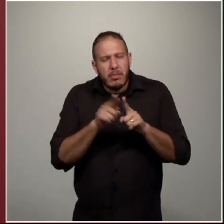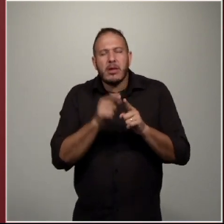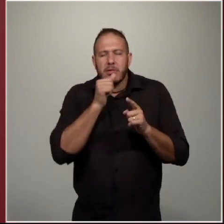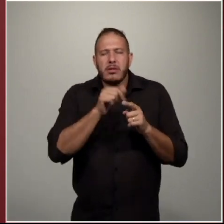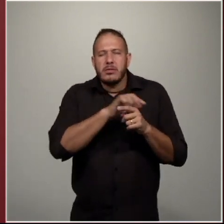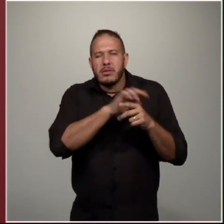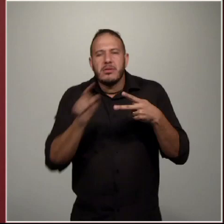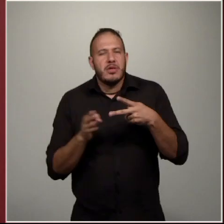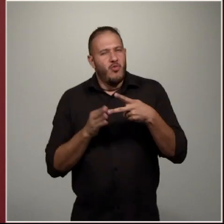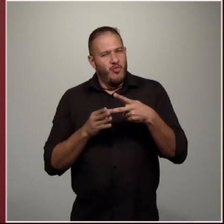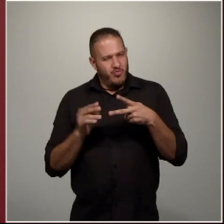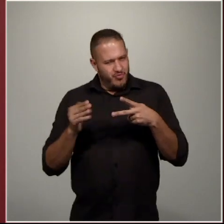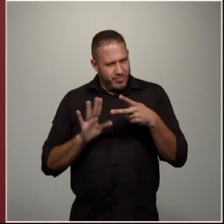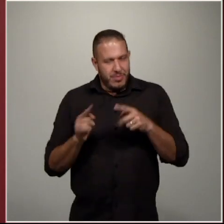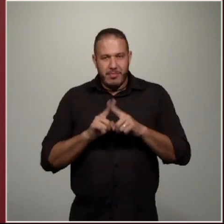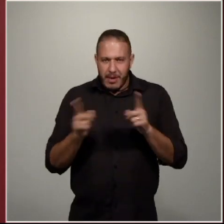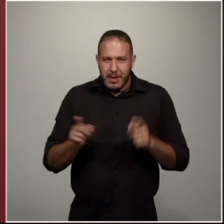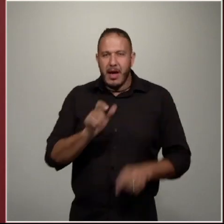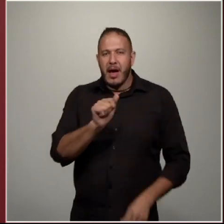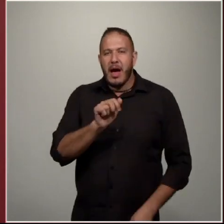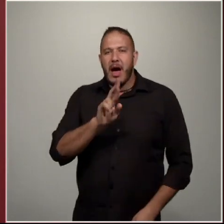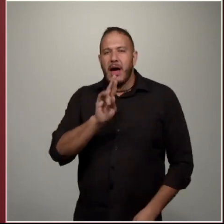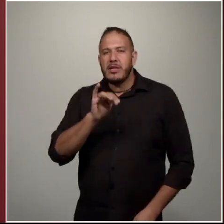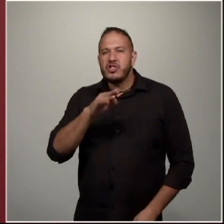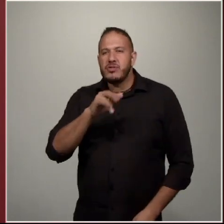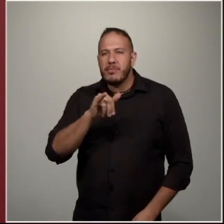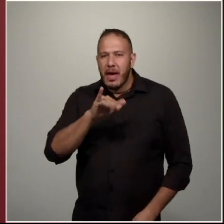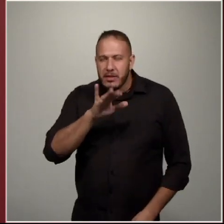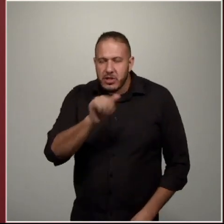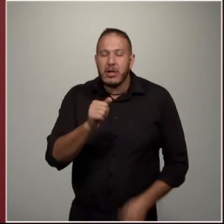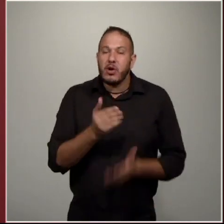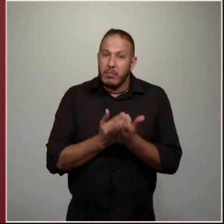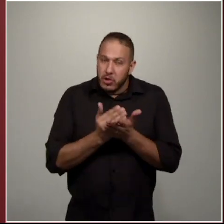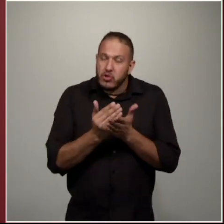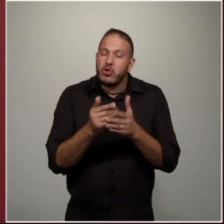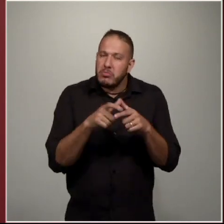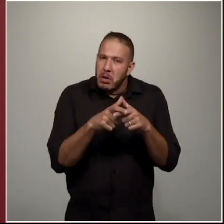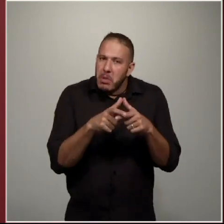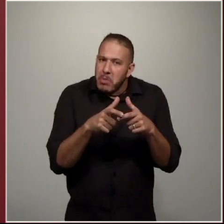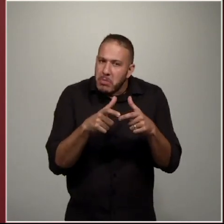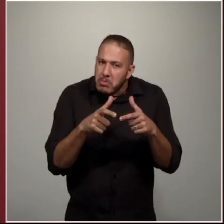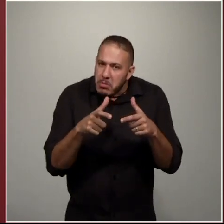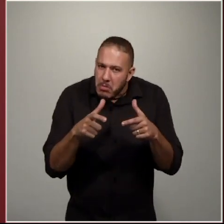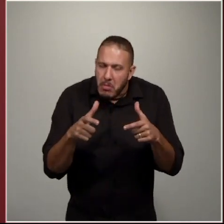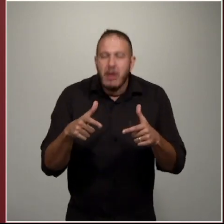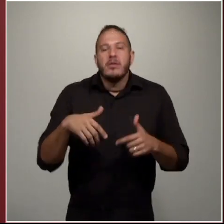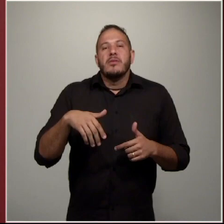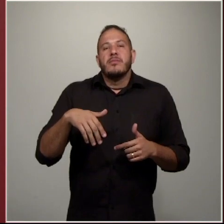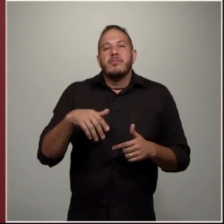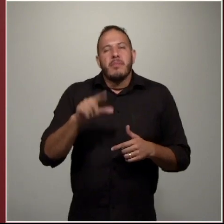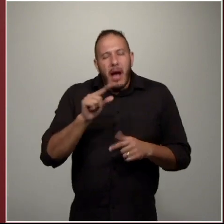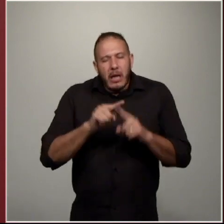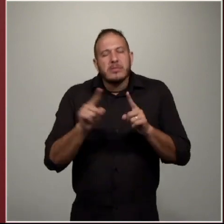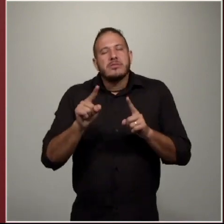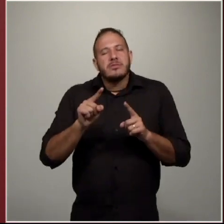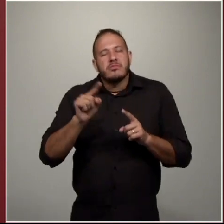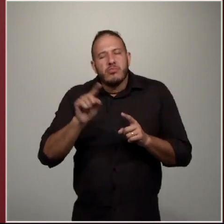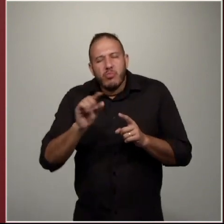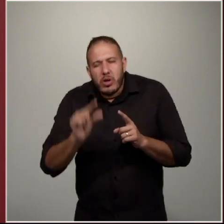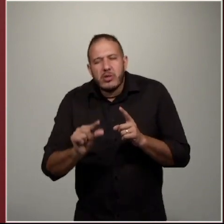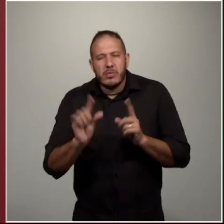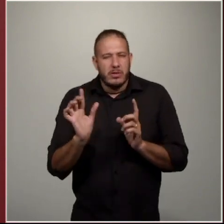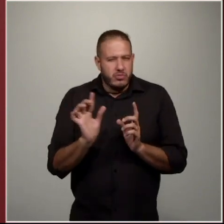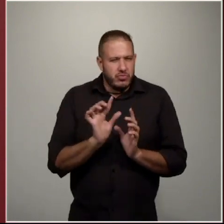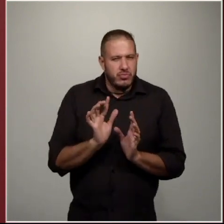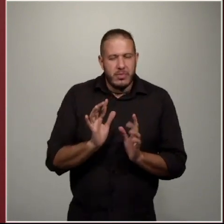segundo plano e aritmética foco pantanal vez um papel mais secundário ainda nessa perspectiva mas a